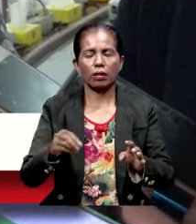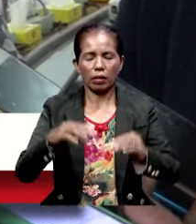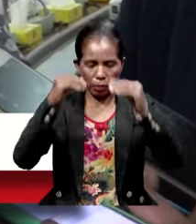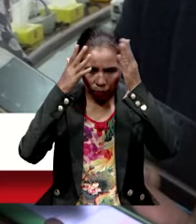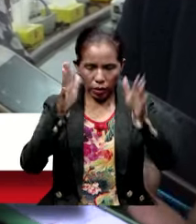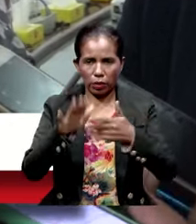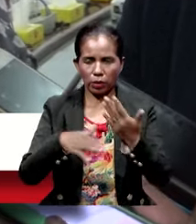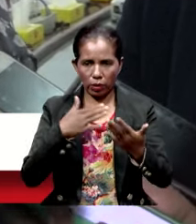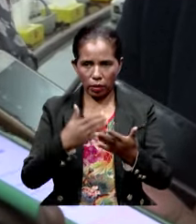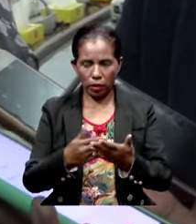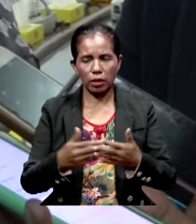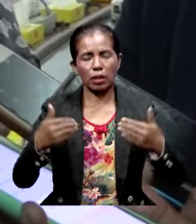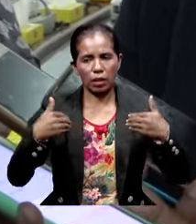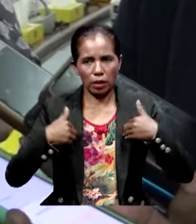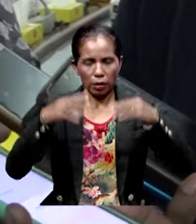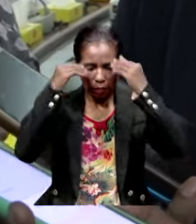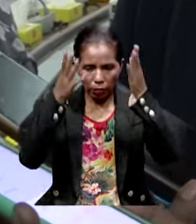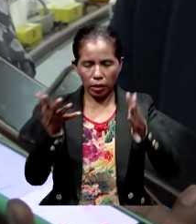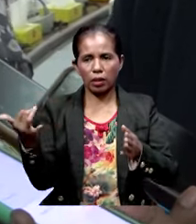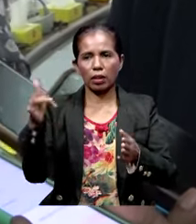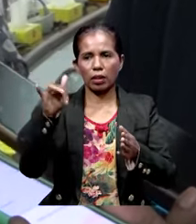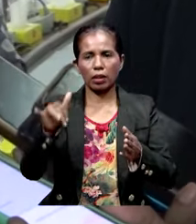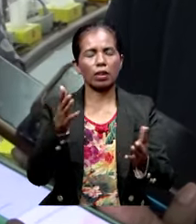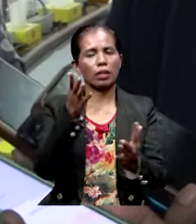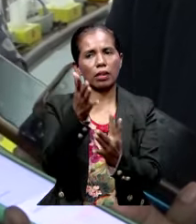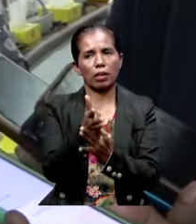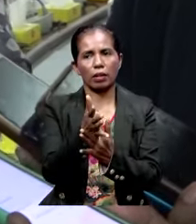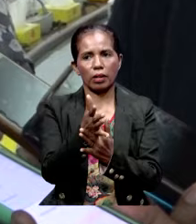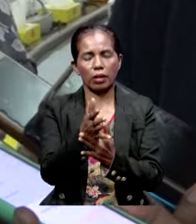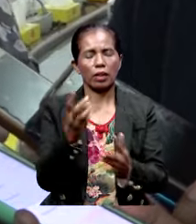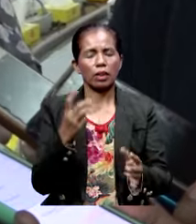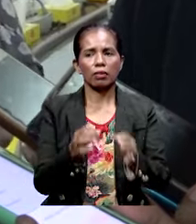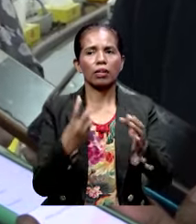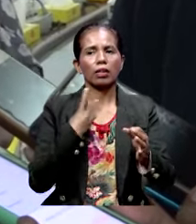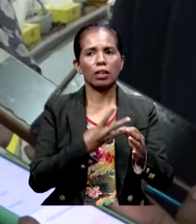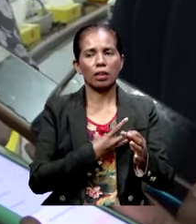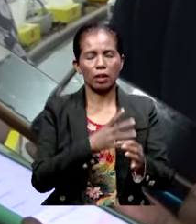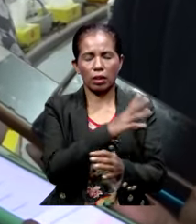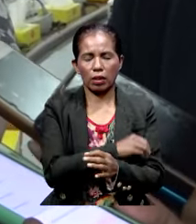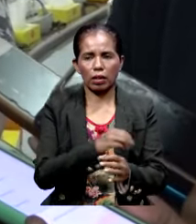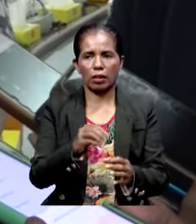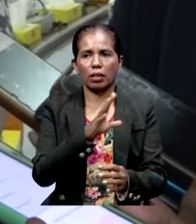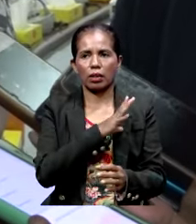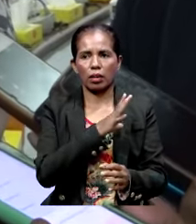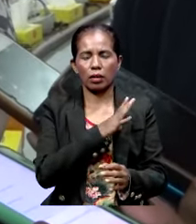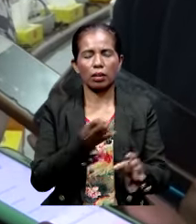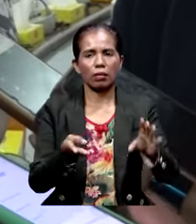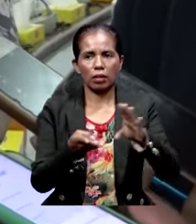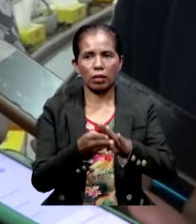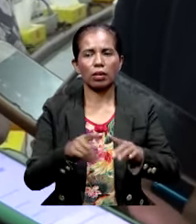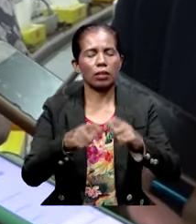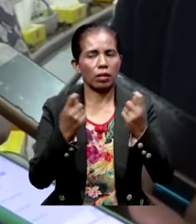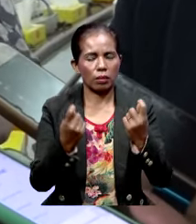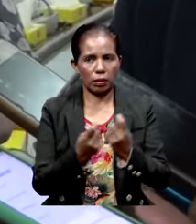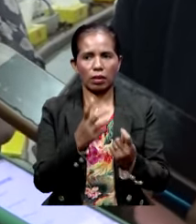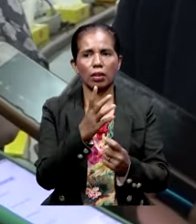professores, nebema que se ia professor ser nebema, tama ia carga de ia waiting list, ia bolsa de candidato, né tipo de waiting